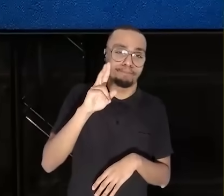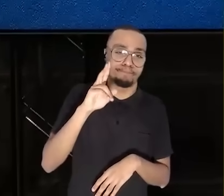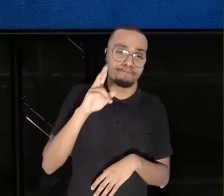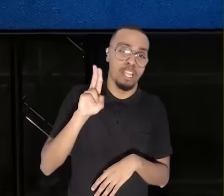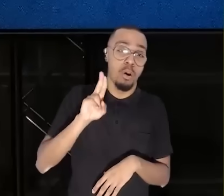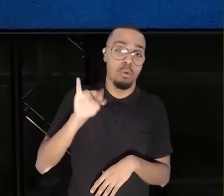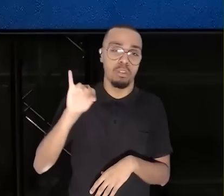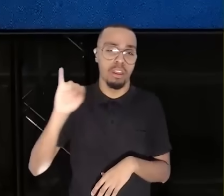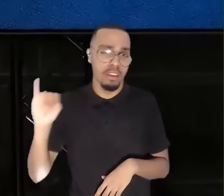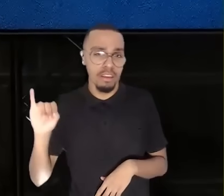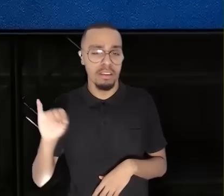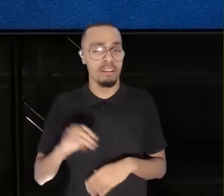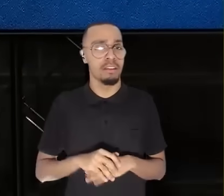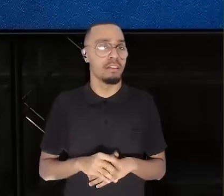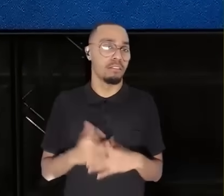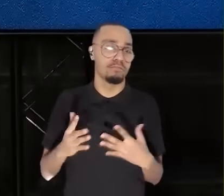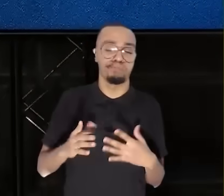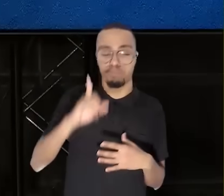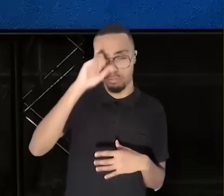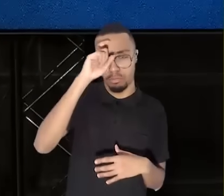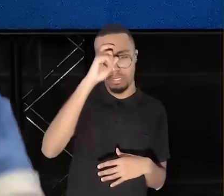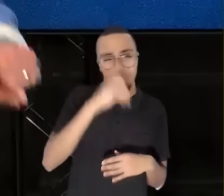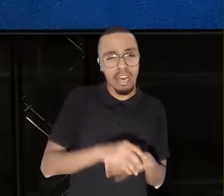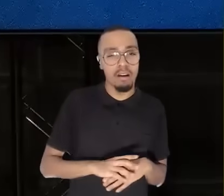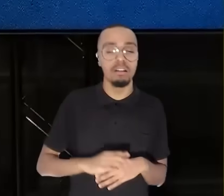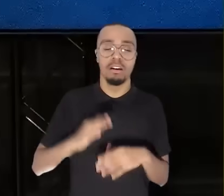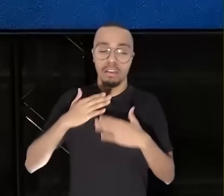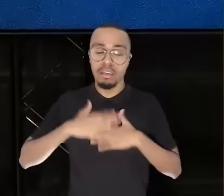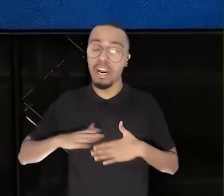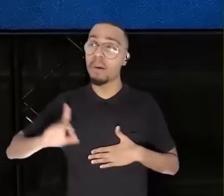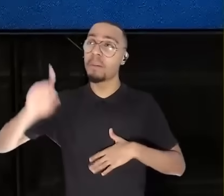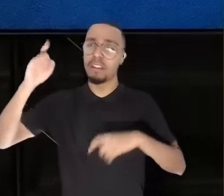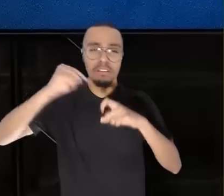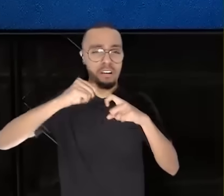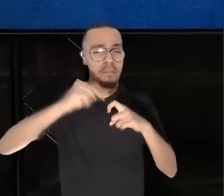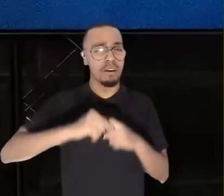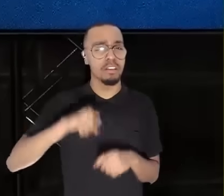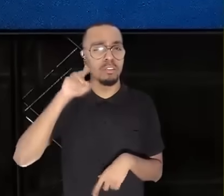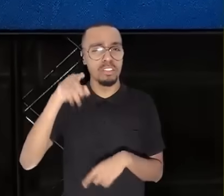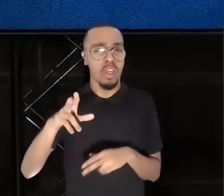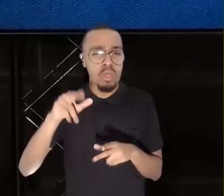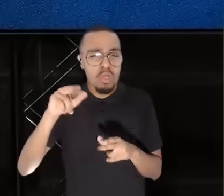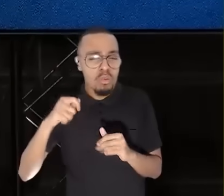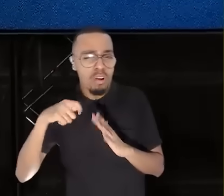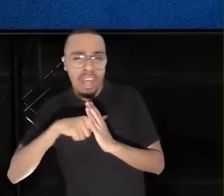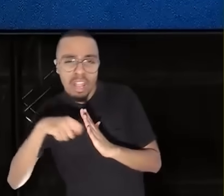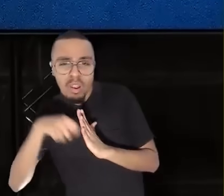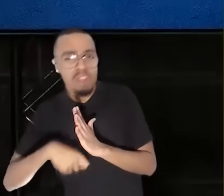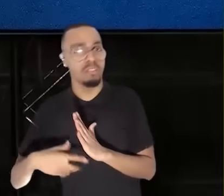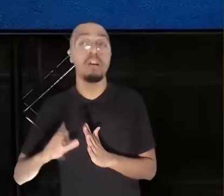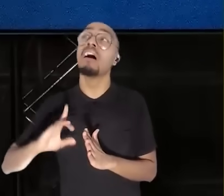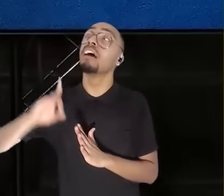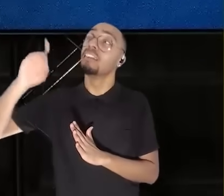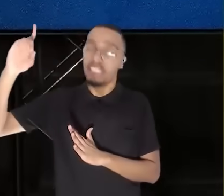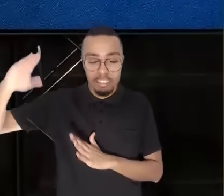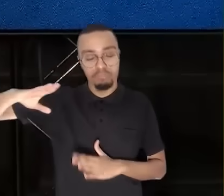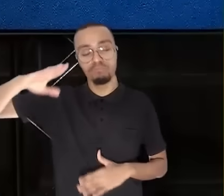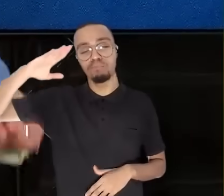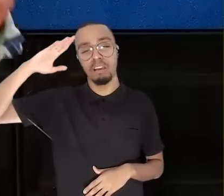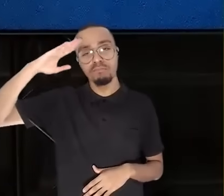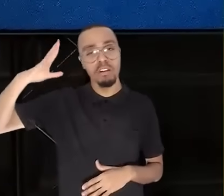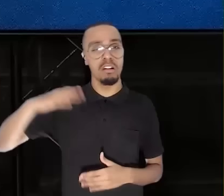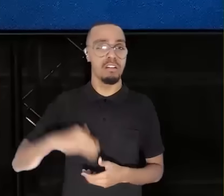médico. Você nunca lutou essa batalha? Eu sou o seu guerreiro. Você nunca lidou com esse